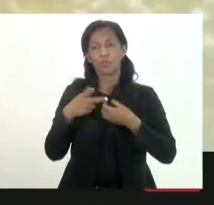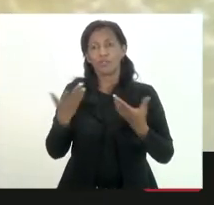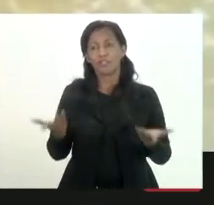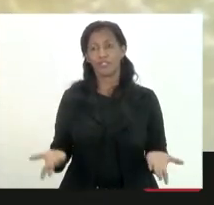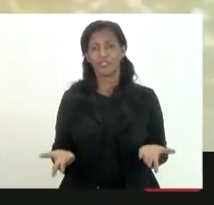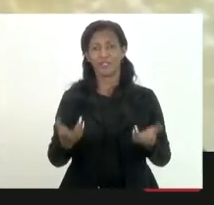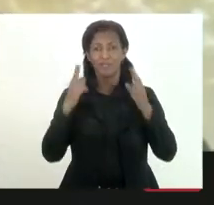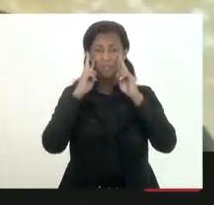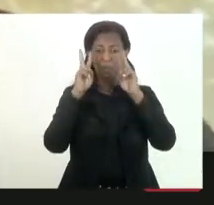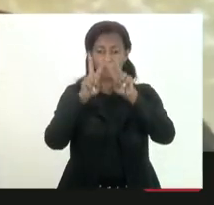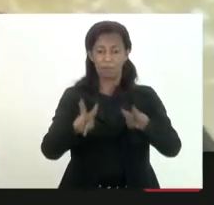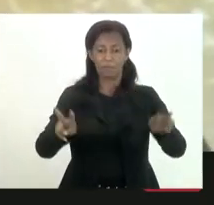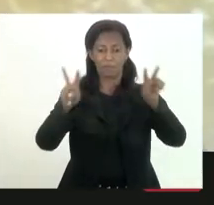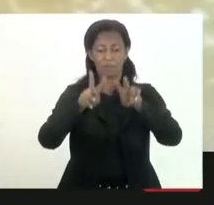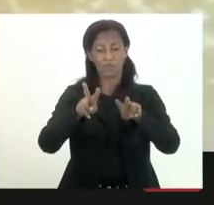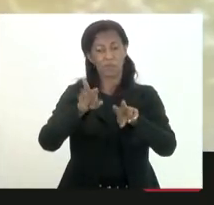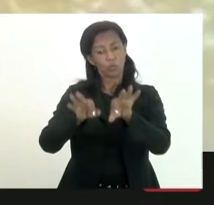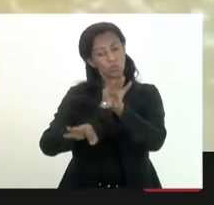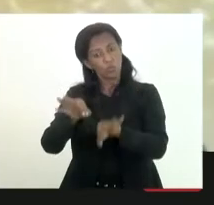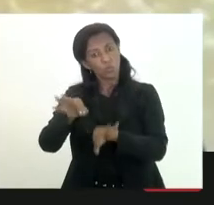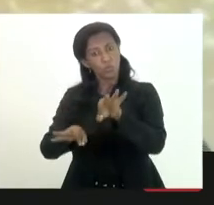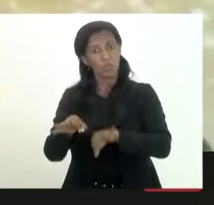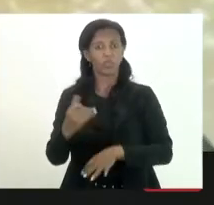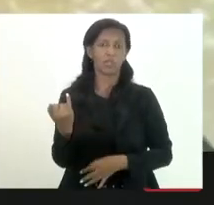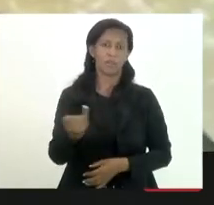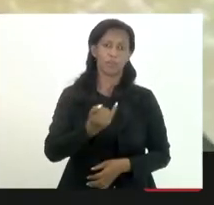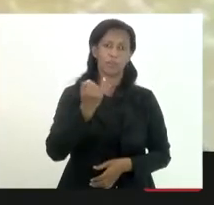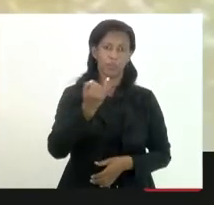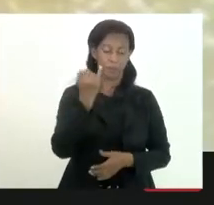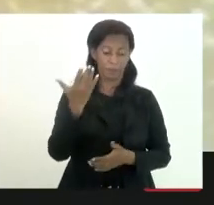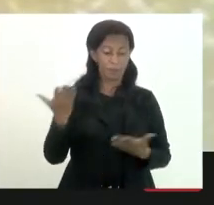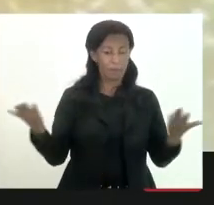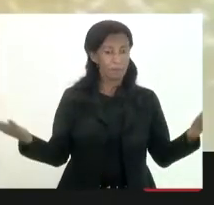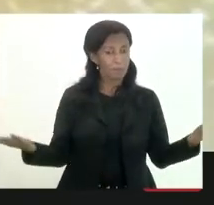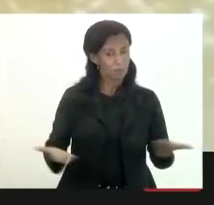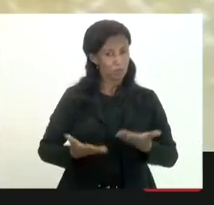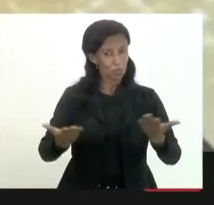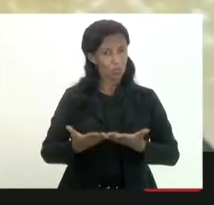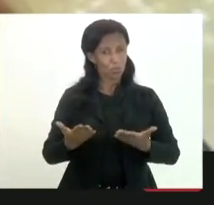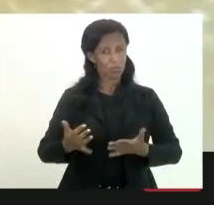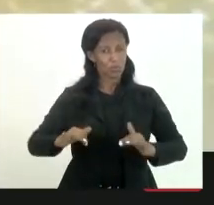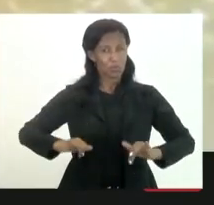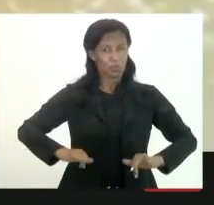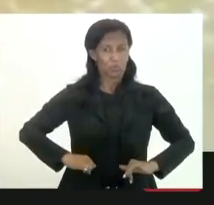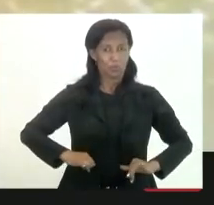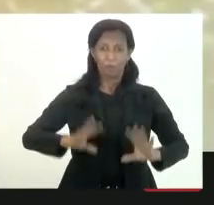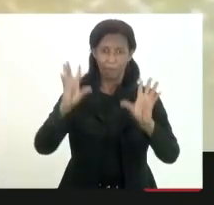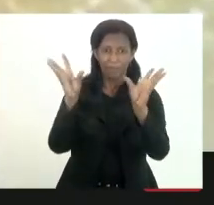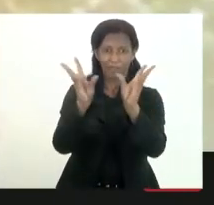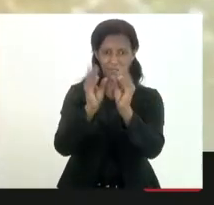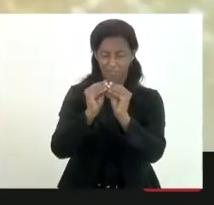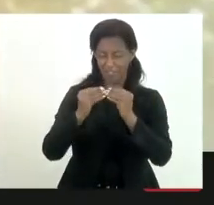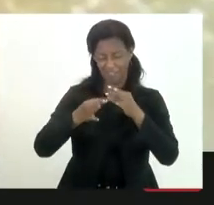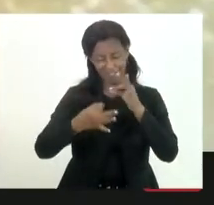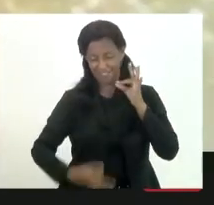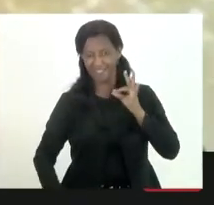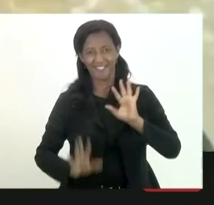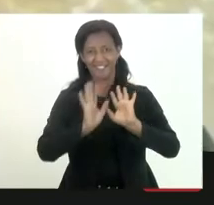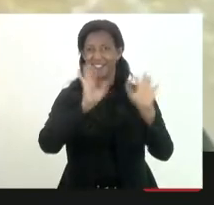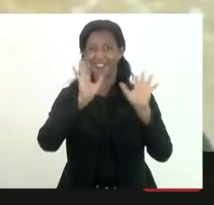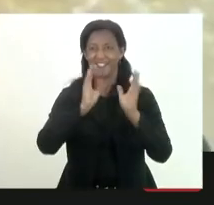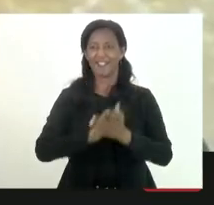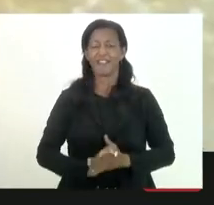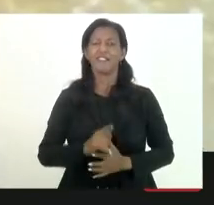uma visão jurídica muito importante. Mas hoje nós sofremos essa história, para fechar, Marta, porque eu não vou me alongar mais, não, mas